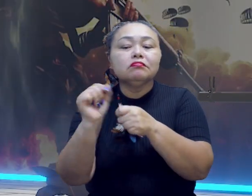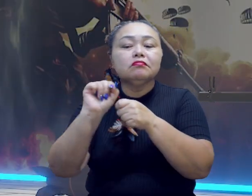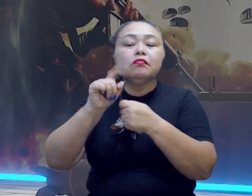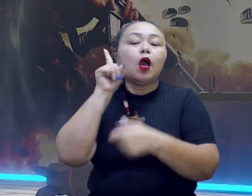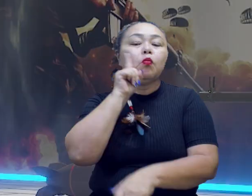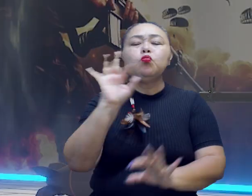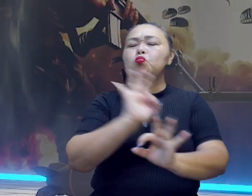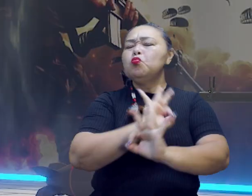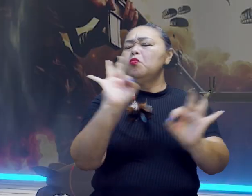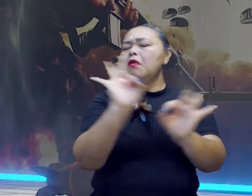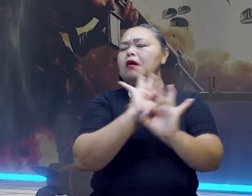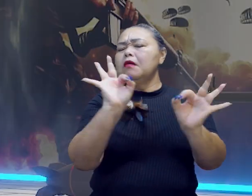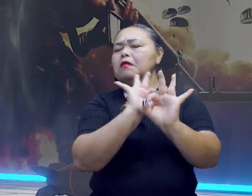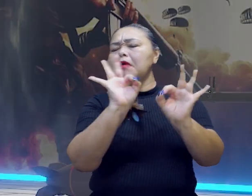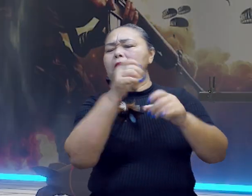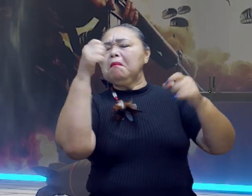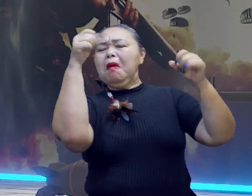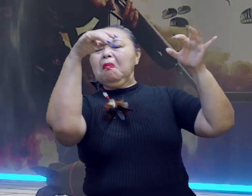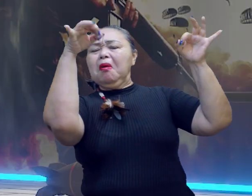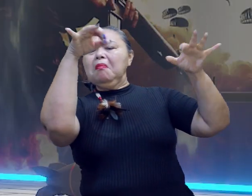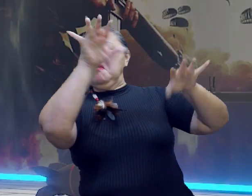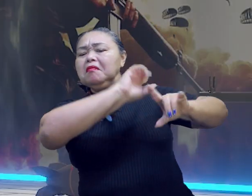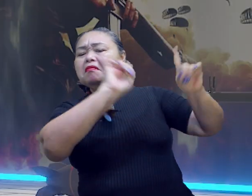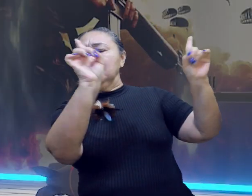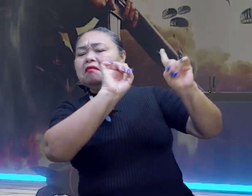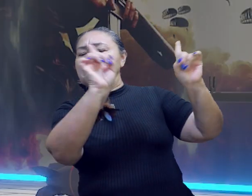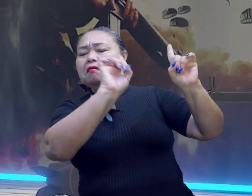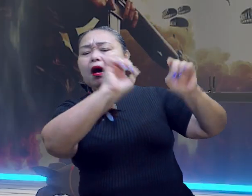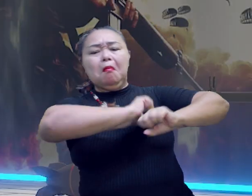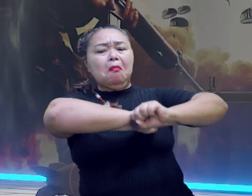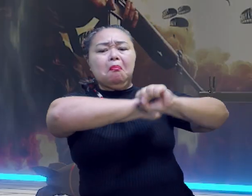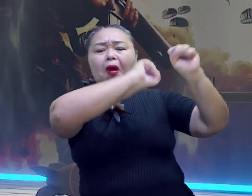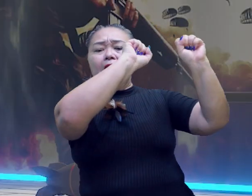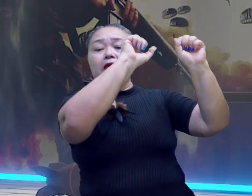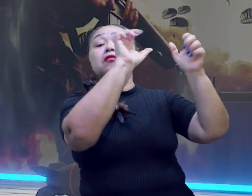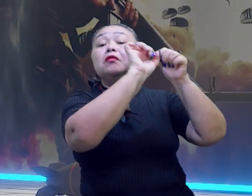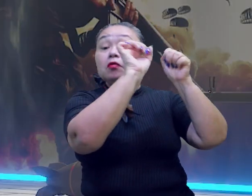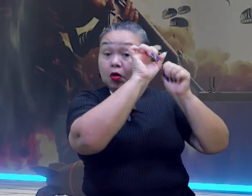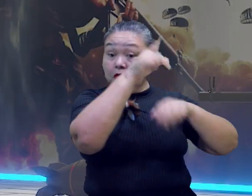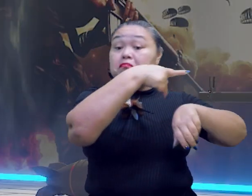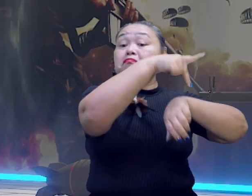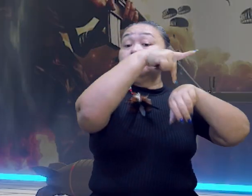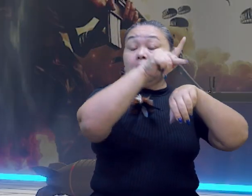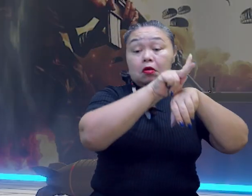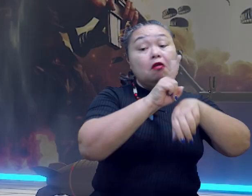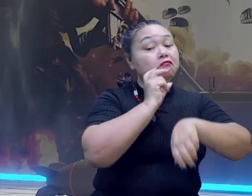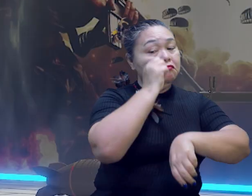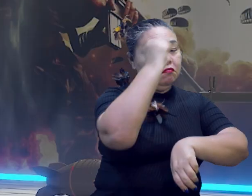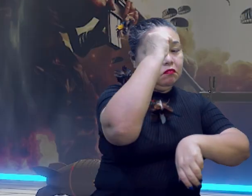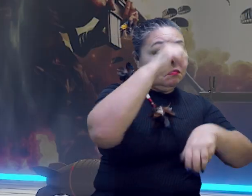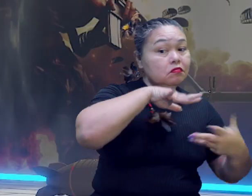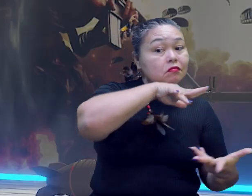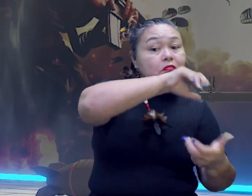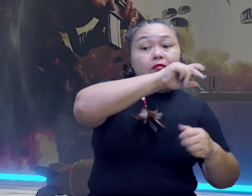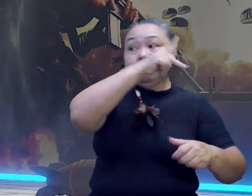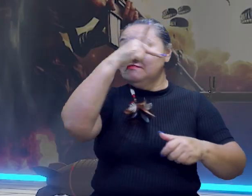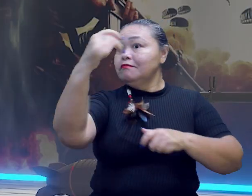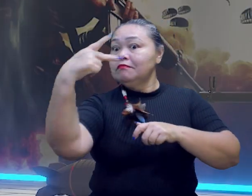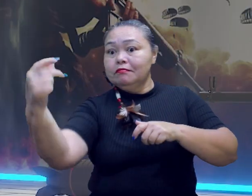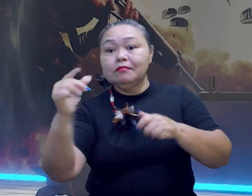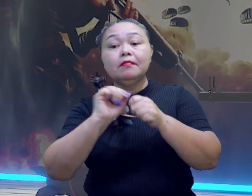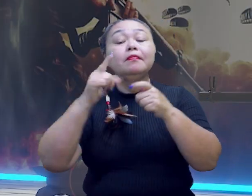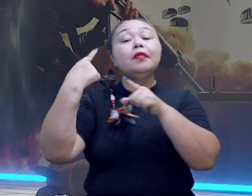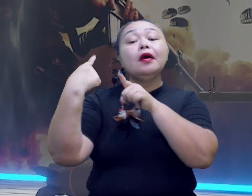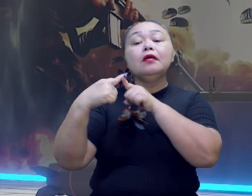Unidos não sofreu nada, não sofreu um pipoco no seu território. Por isso que ele se torna a grande potência do mundo. Mas esses outros países,